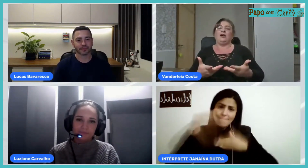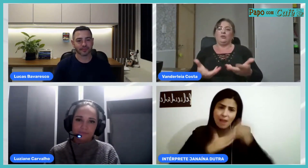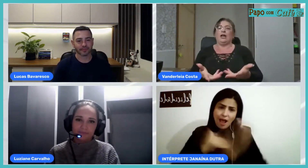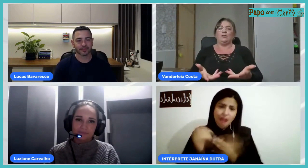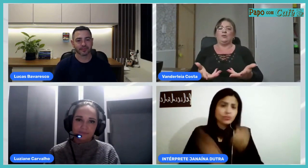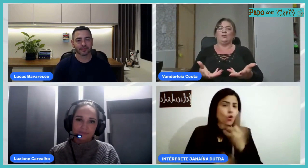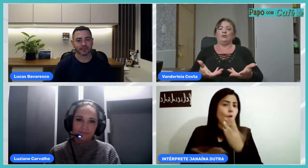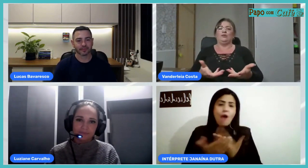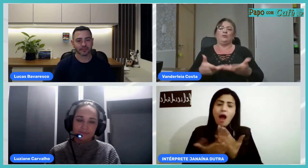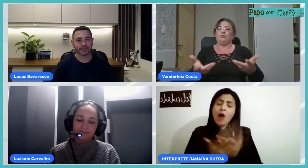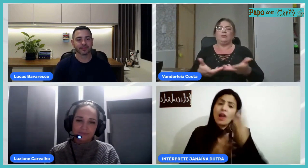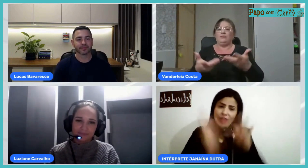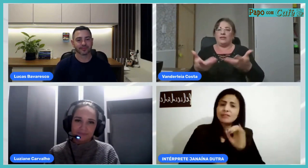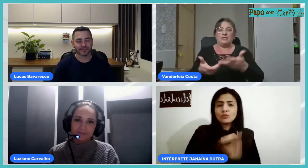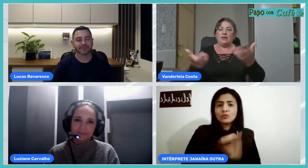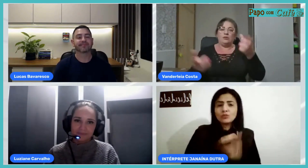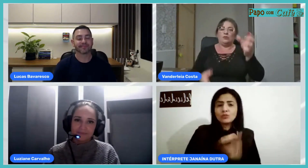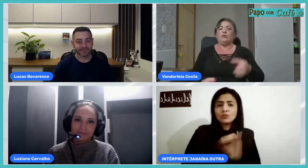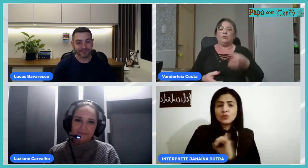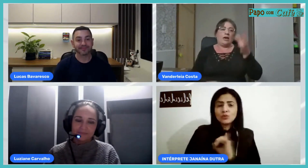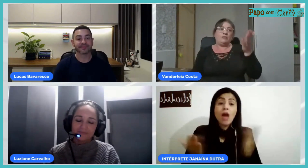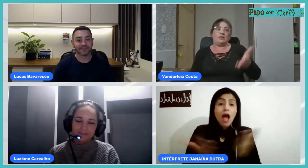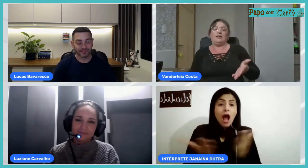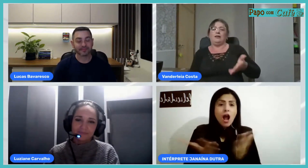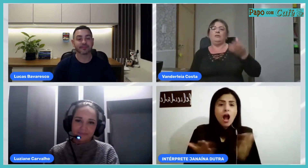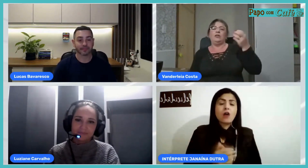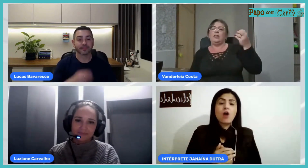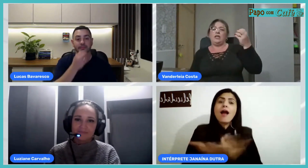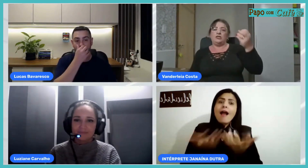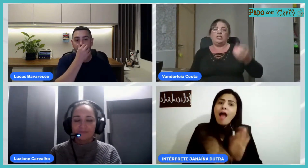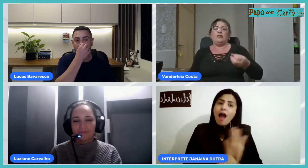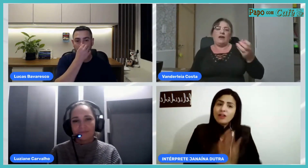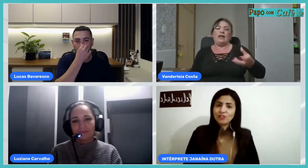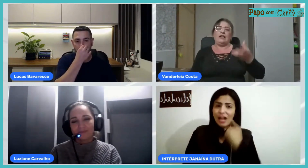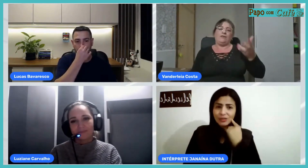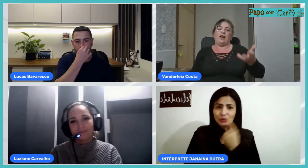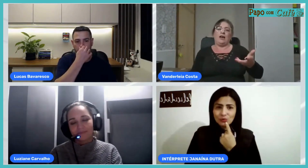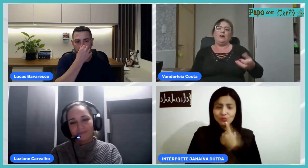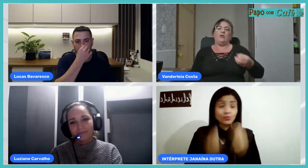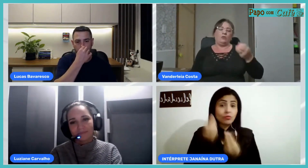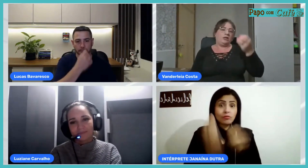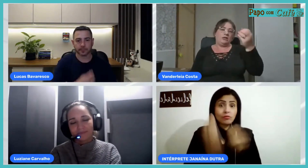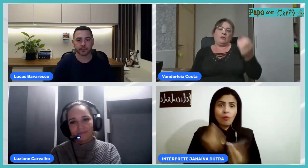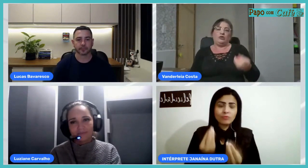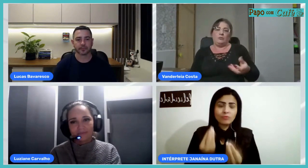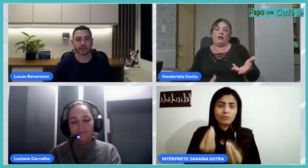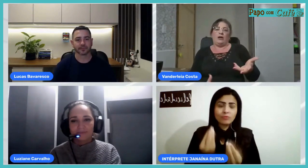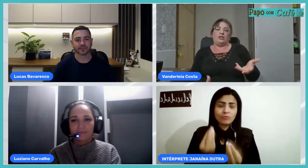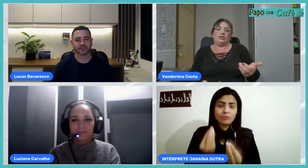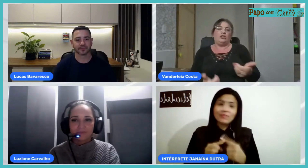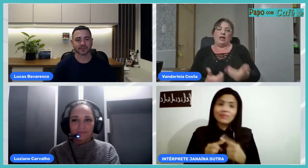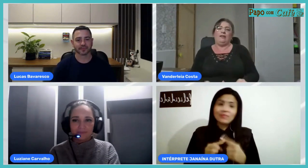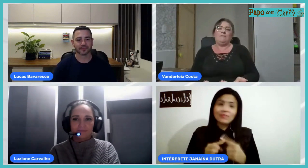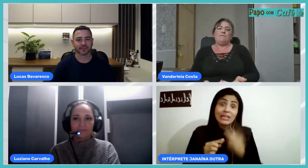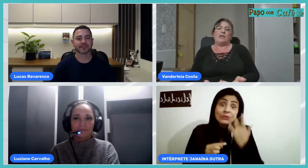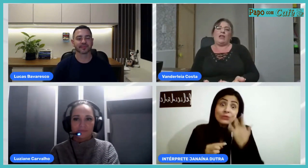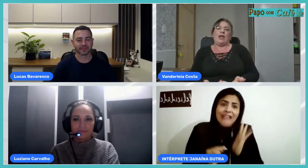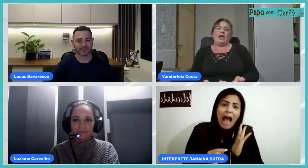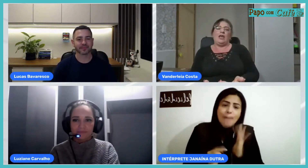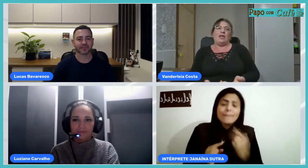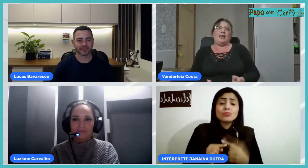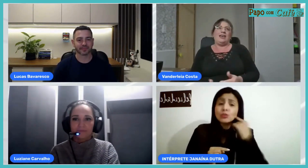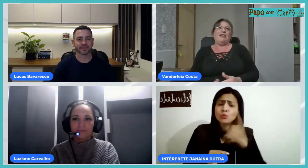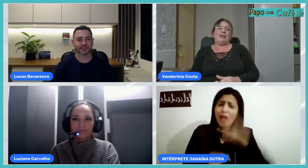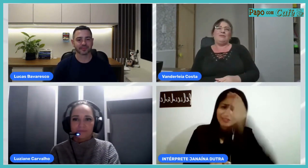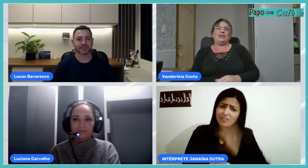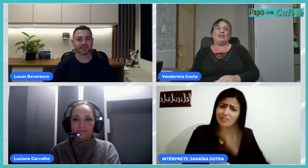né, ajudar o surdo, fazer o surdo é um cidadão e a gente vai levar o que de melhor a gente tem,